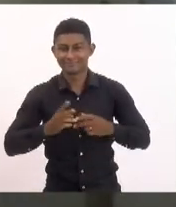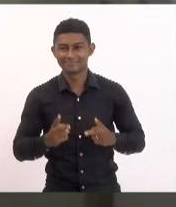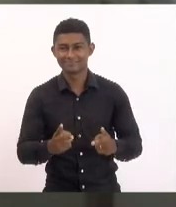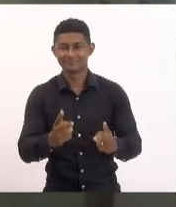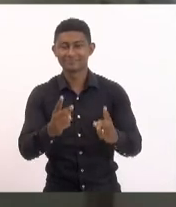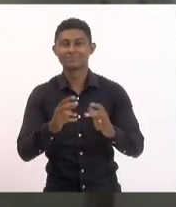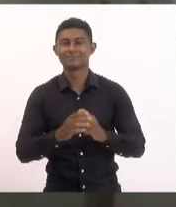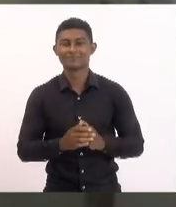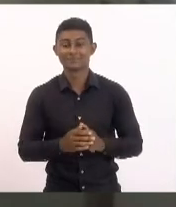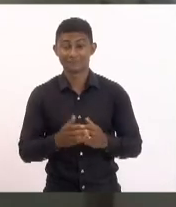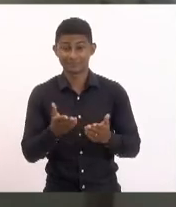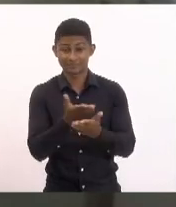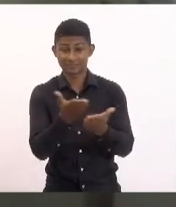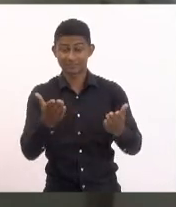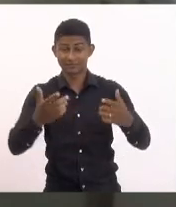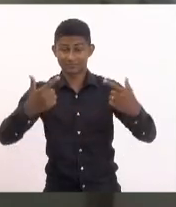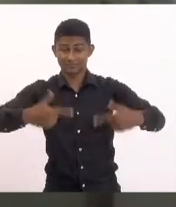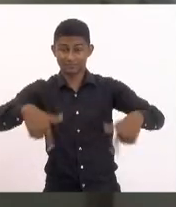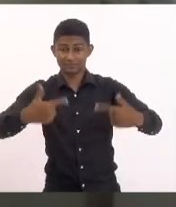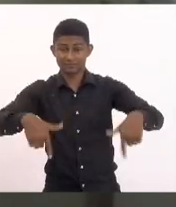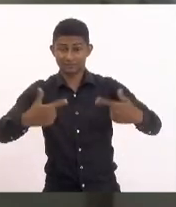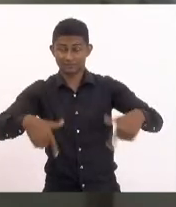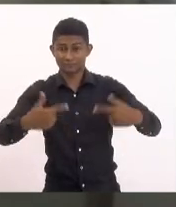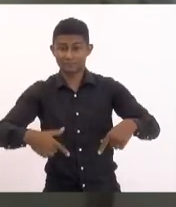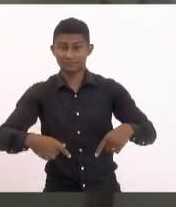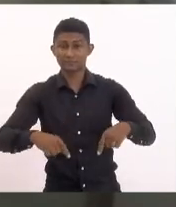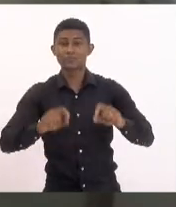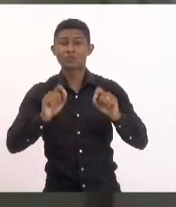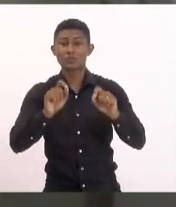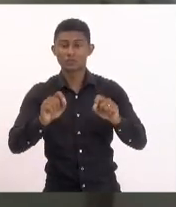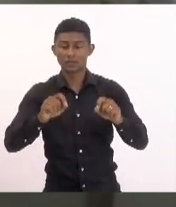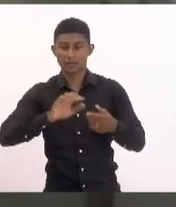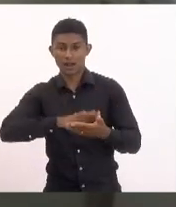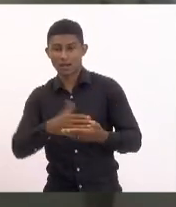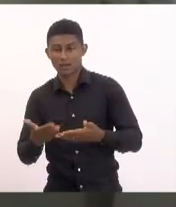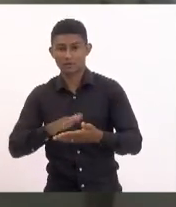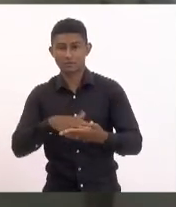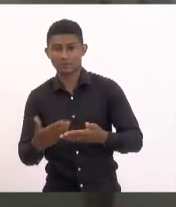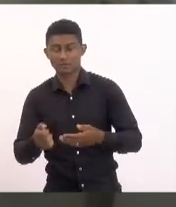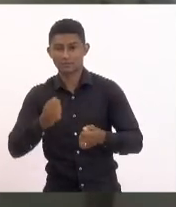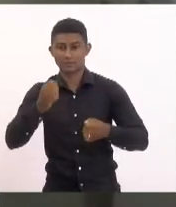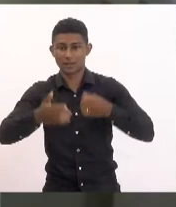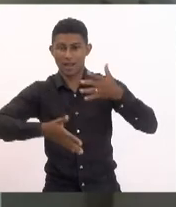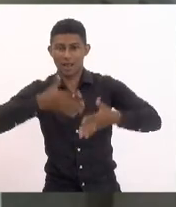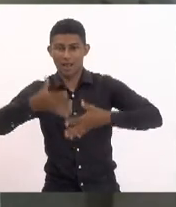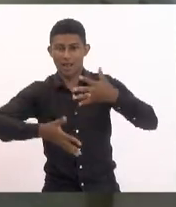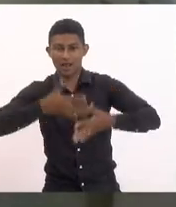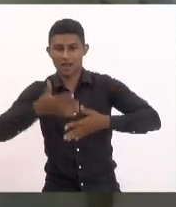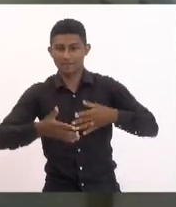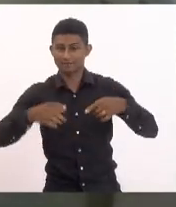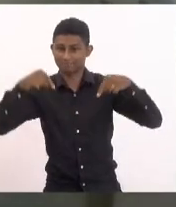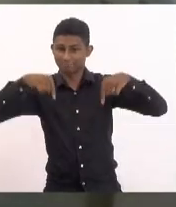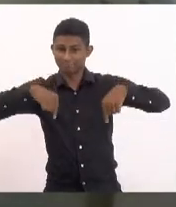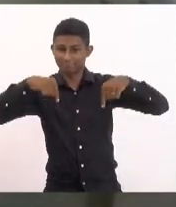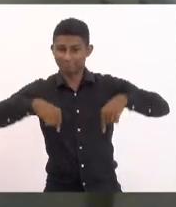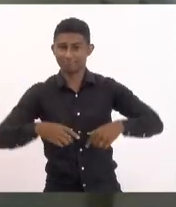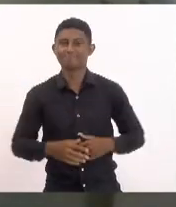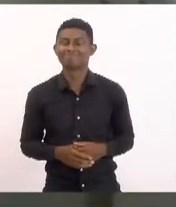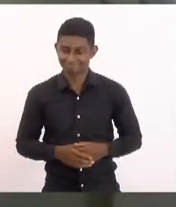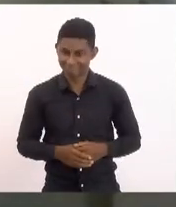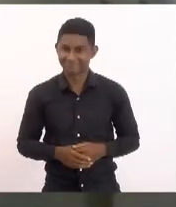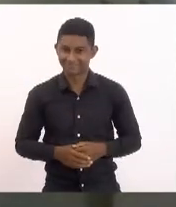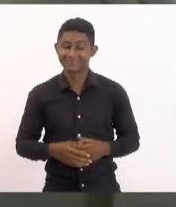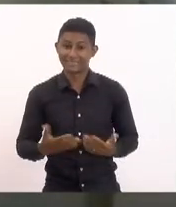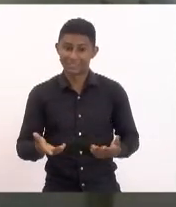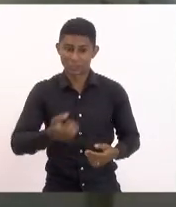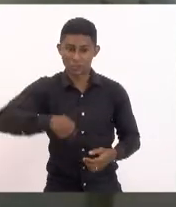quem estiver trabalhando hoje na interpretação da linguagem de Libra, né, que leva a nossa